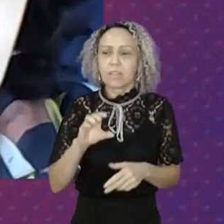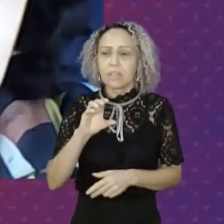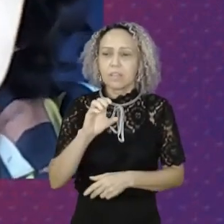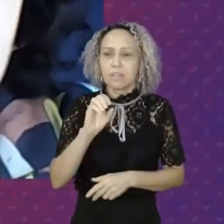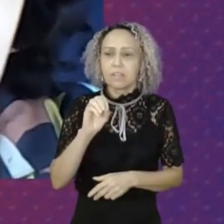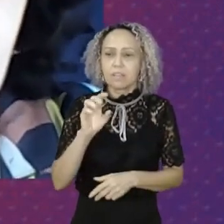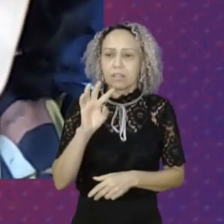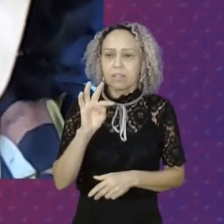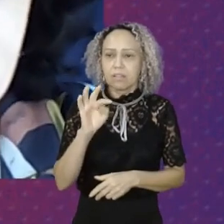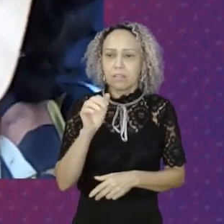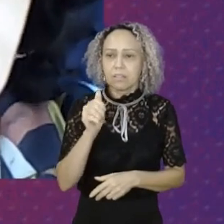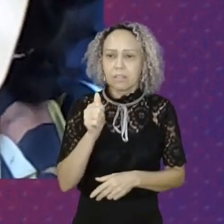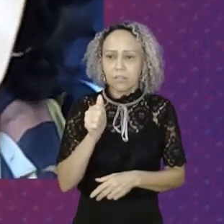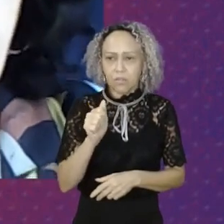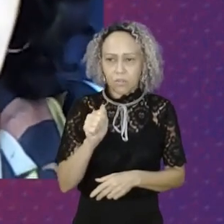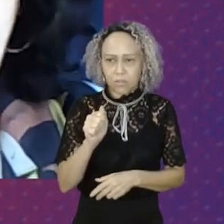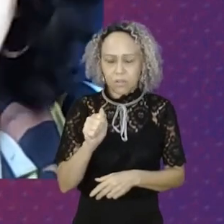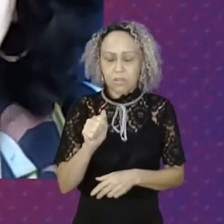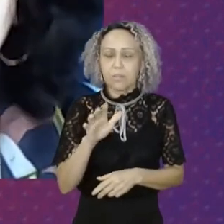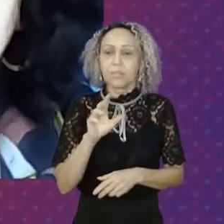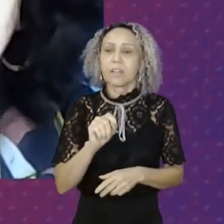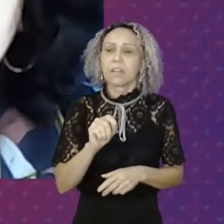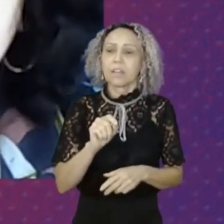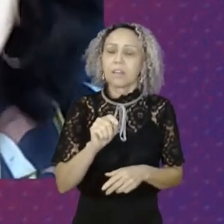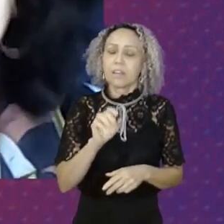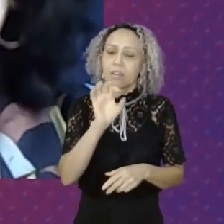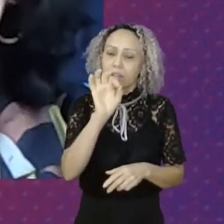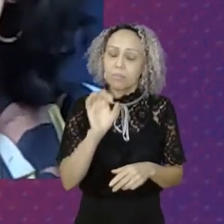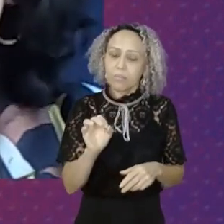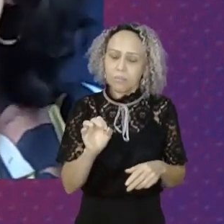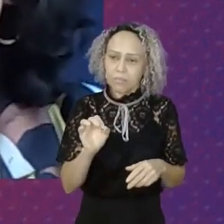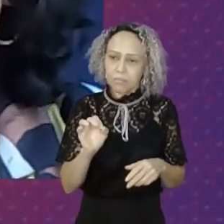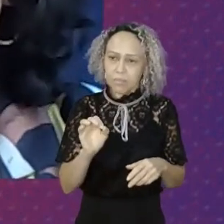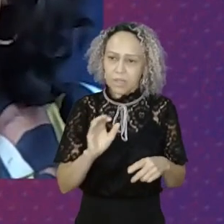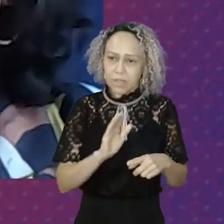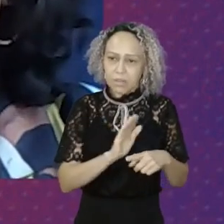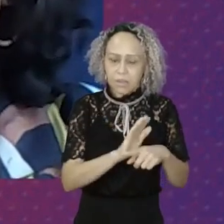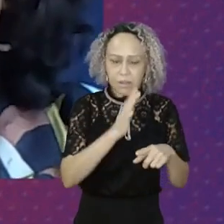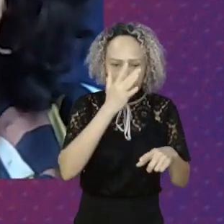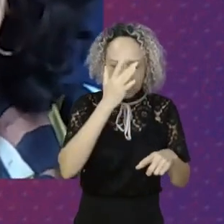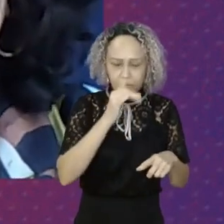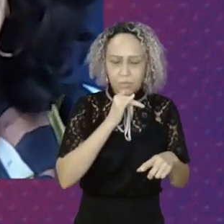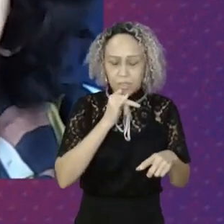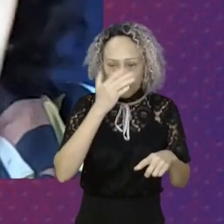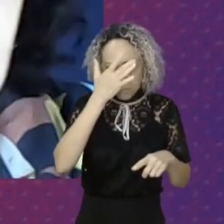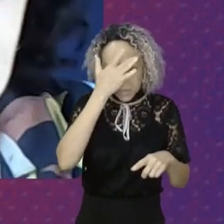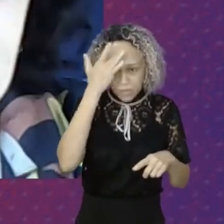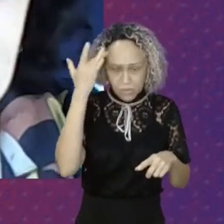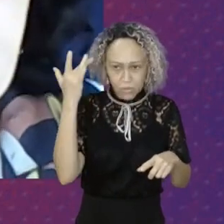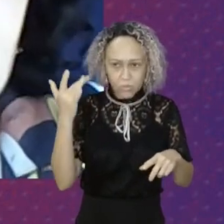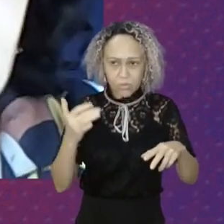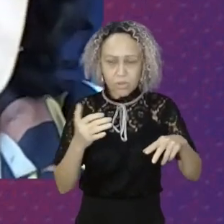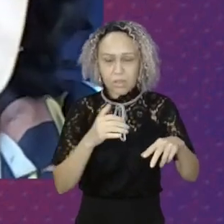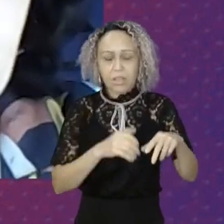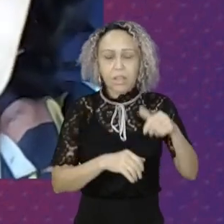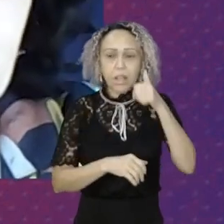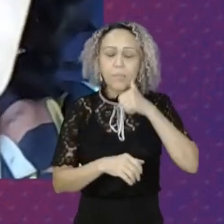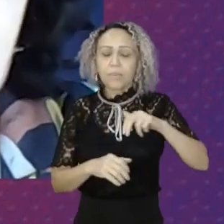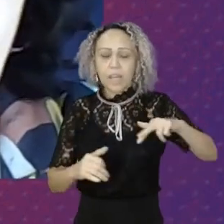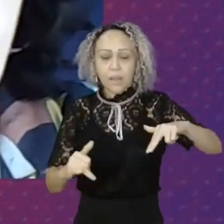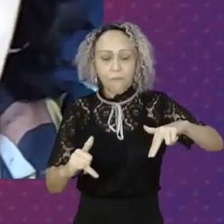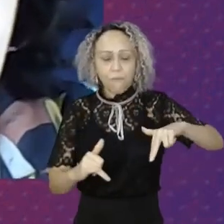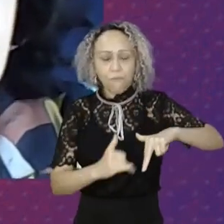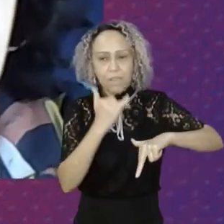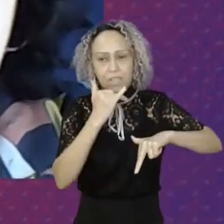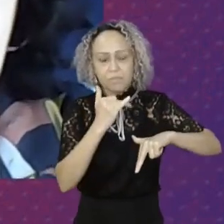para vítimas de violência em contratações do poder público. Então, é